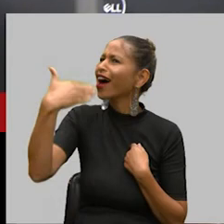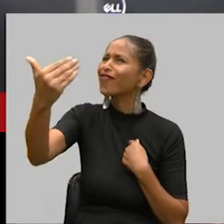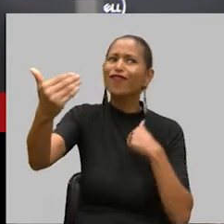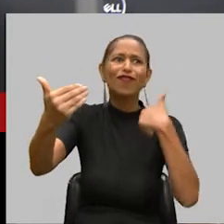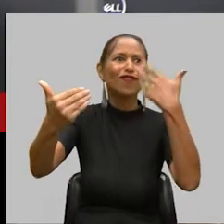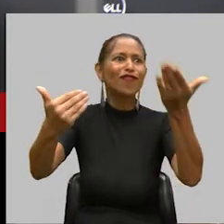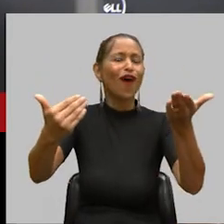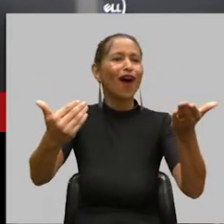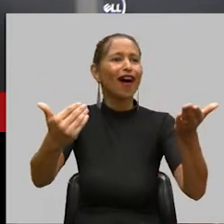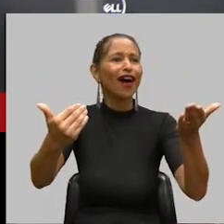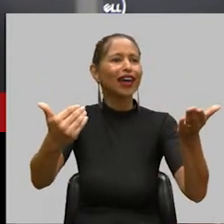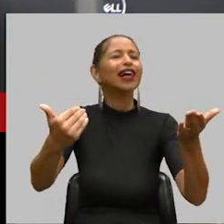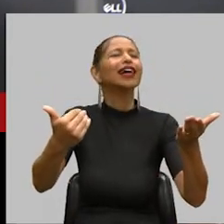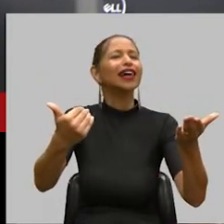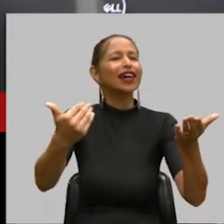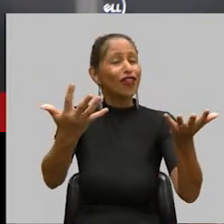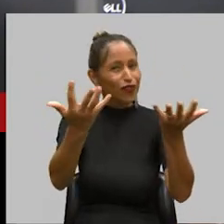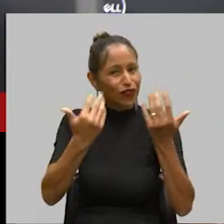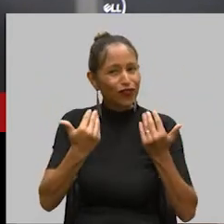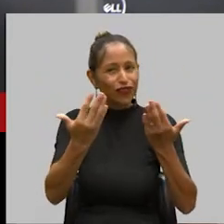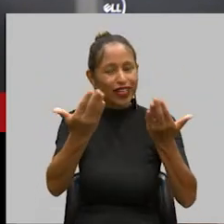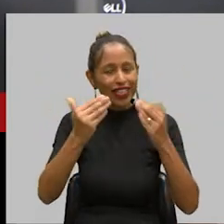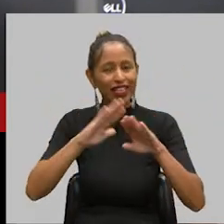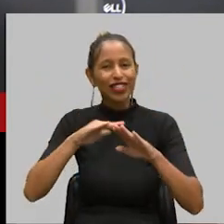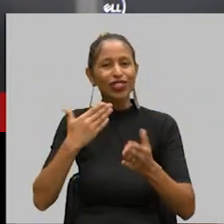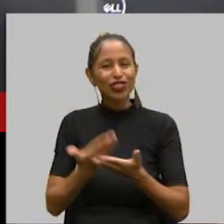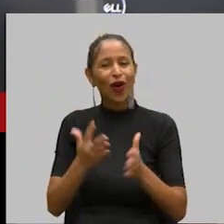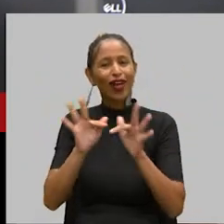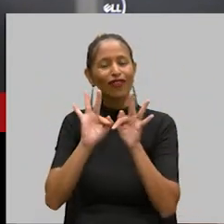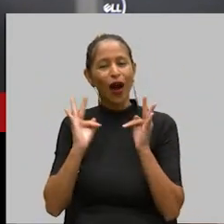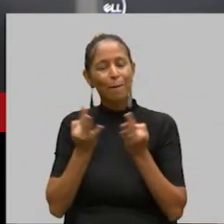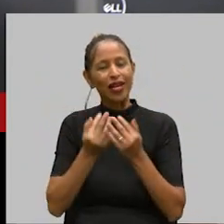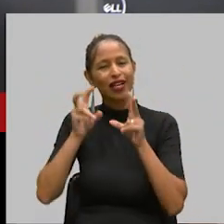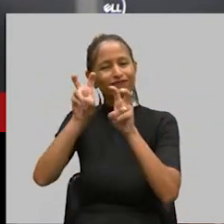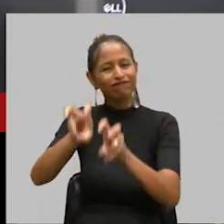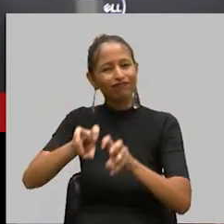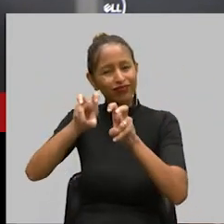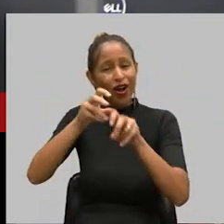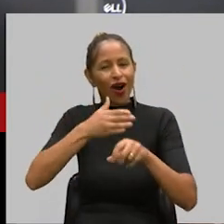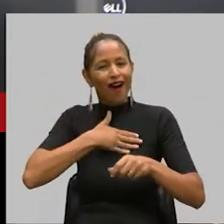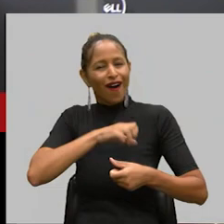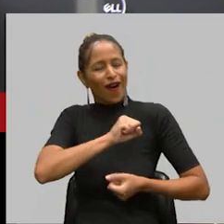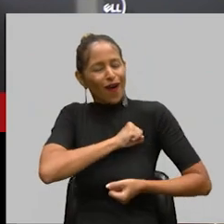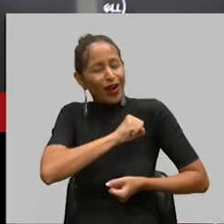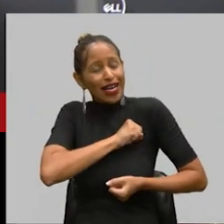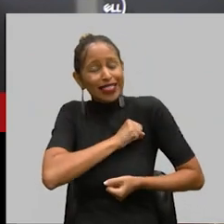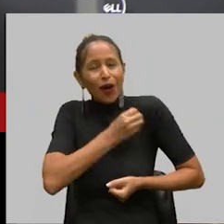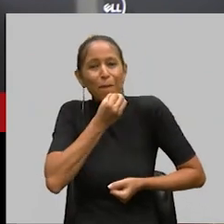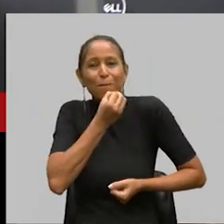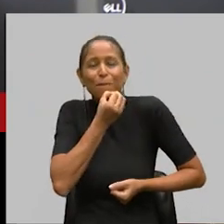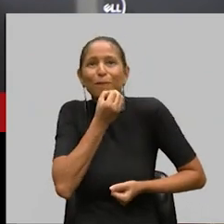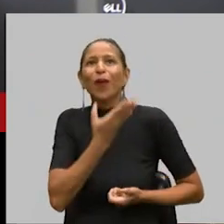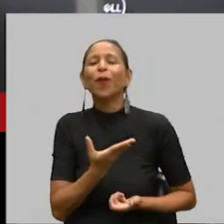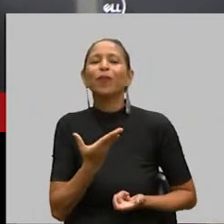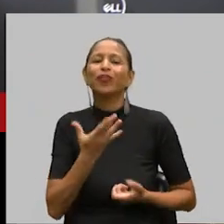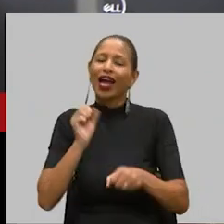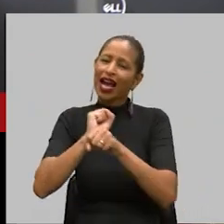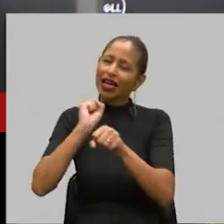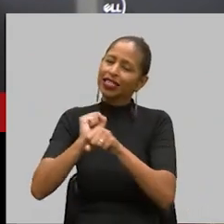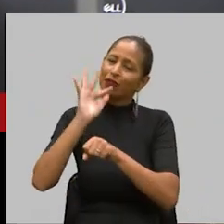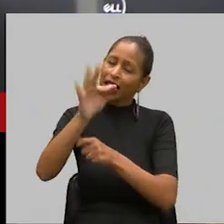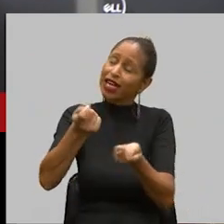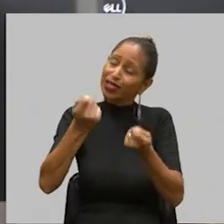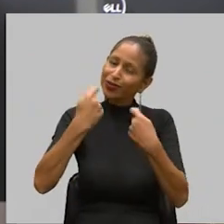cheia todo mundo vindo da das escolas família agrícola a gente fica com coração aquecido é muita esperança que nos